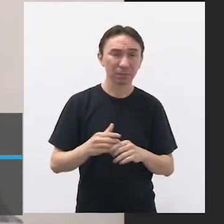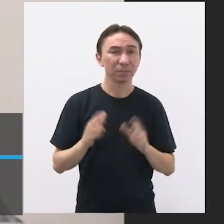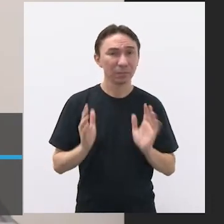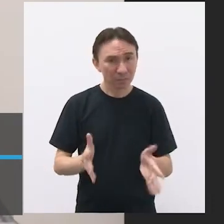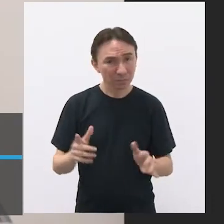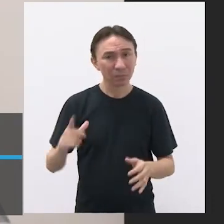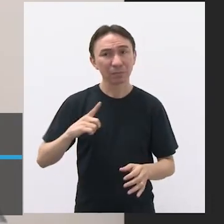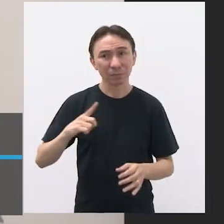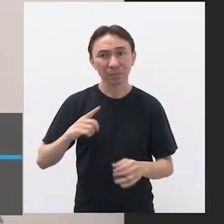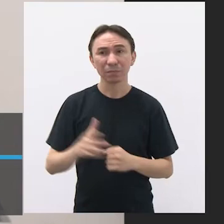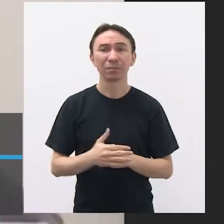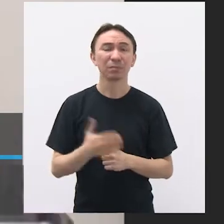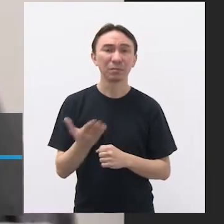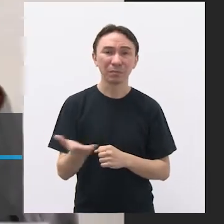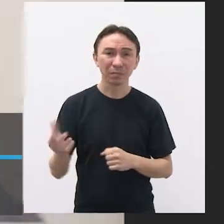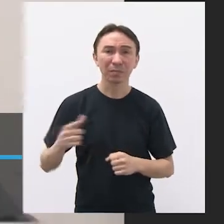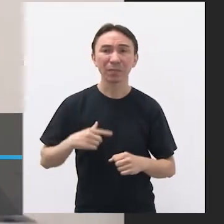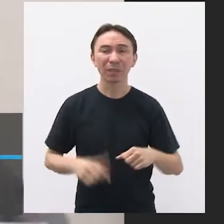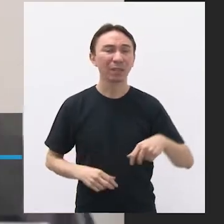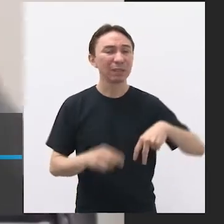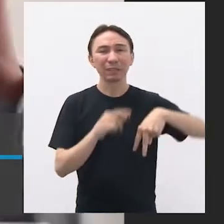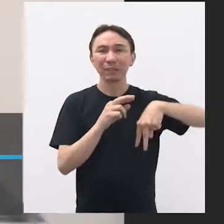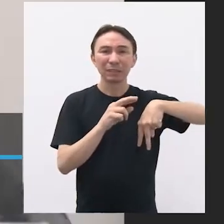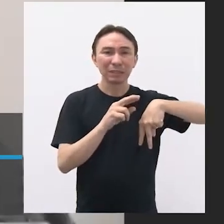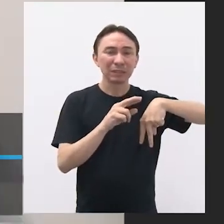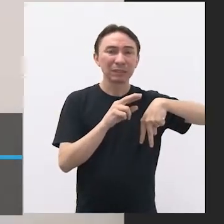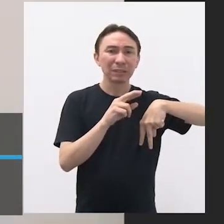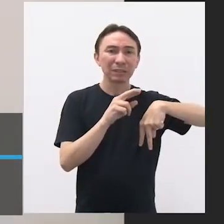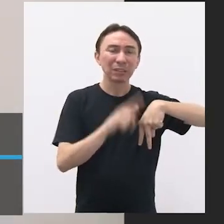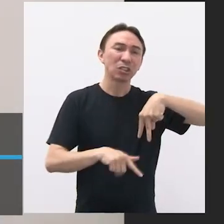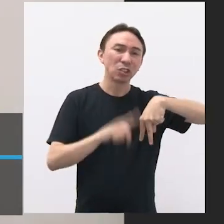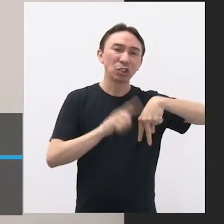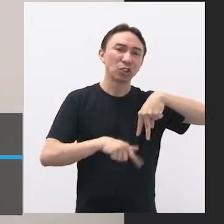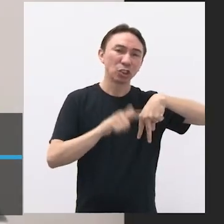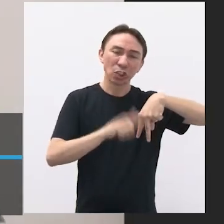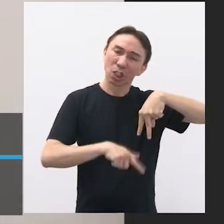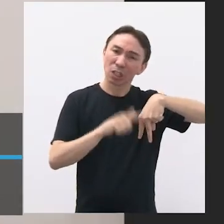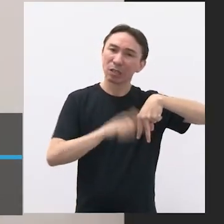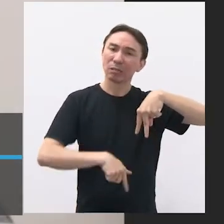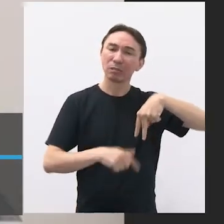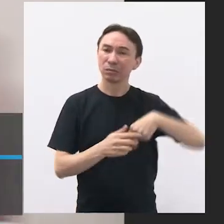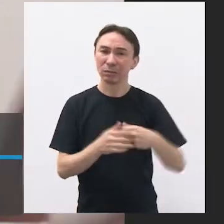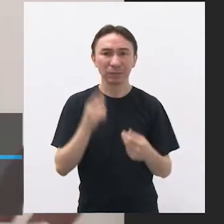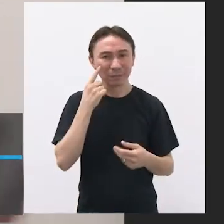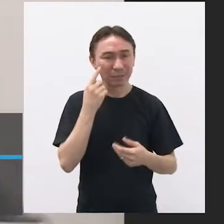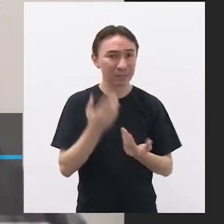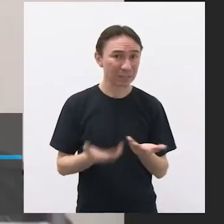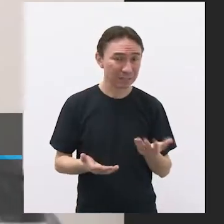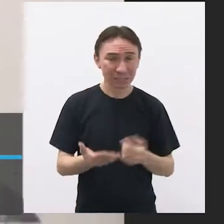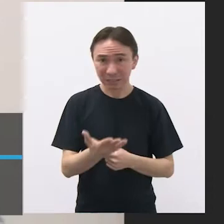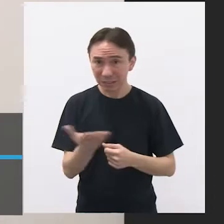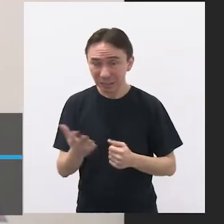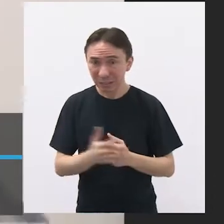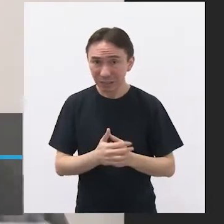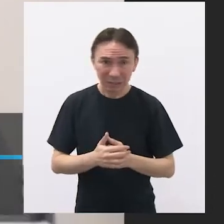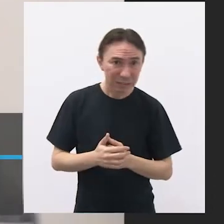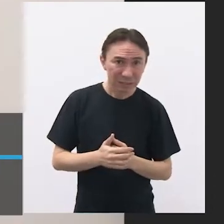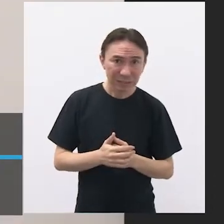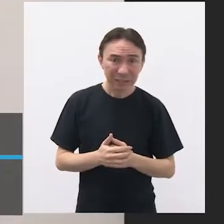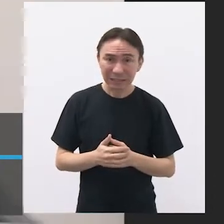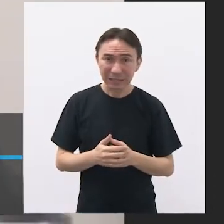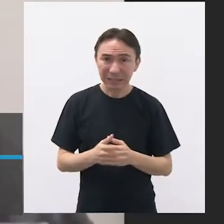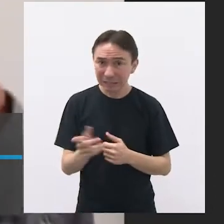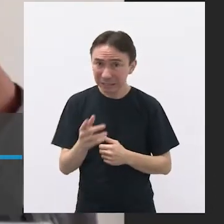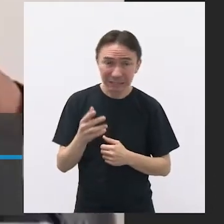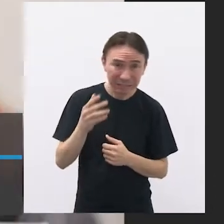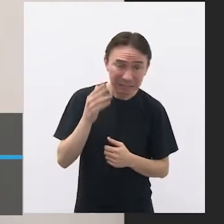é o biscoito de gênero, o unicórnio de gênero, dá para vocês também entender um pouquinho mais. Caso não entendam, fiquem tranquilos, fiquem